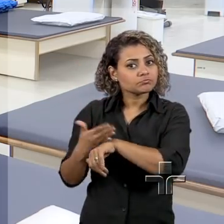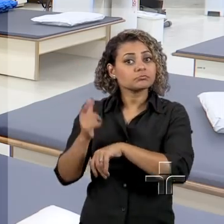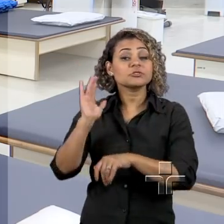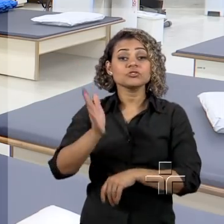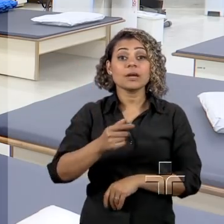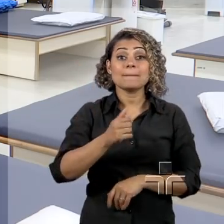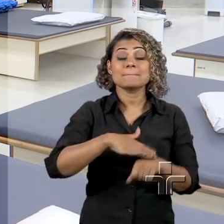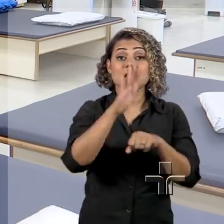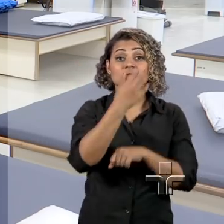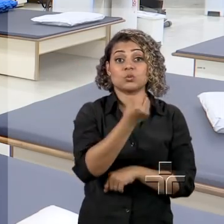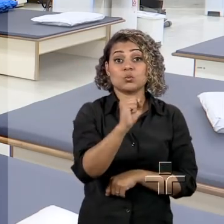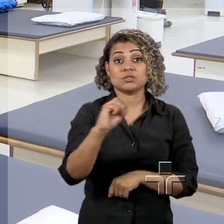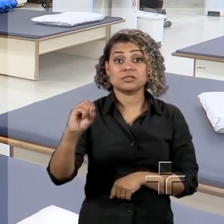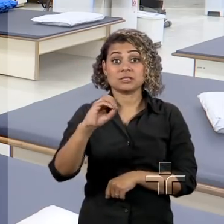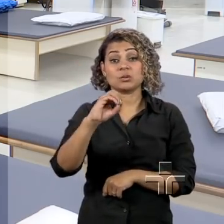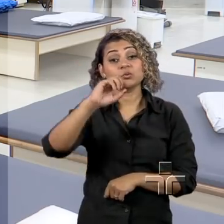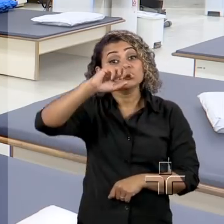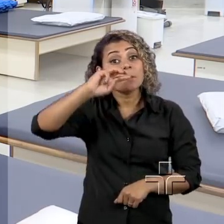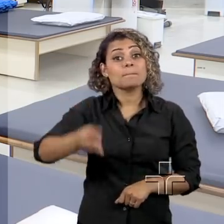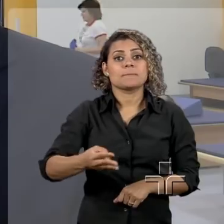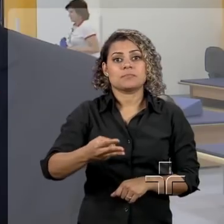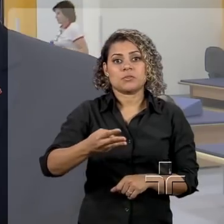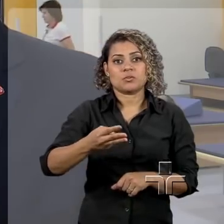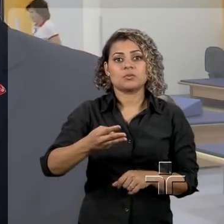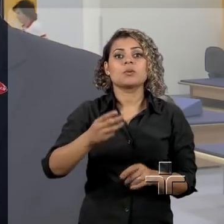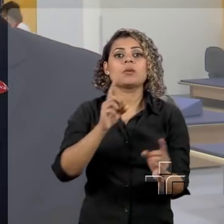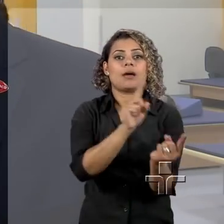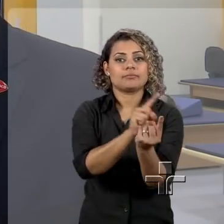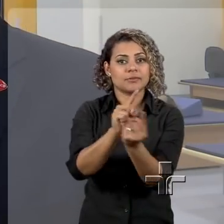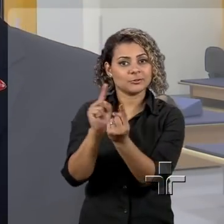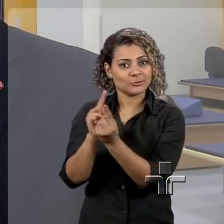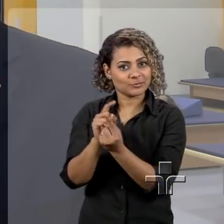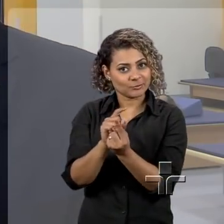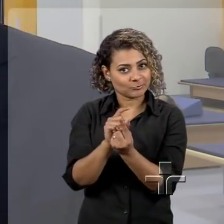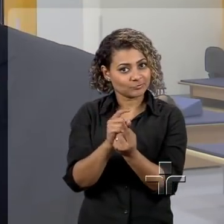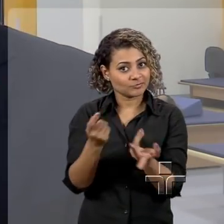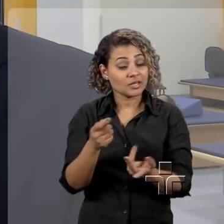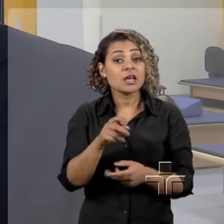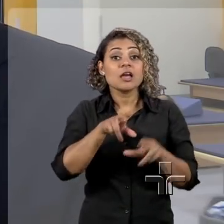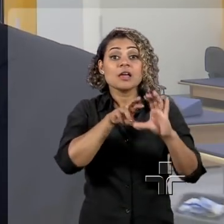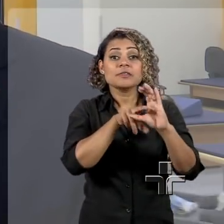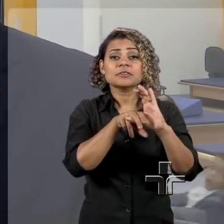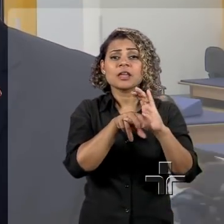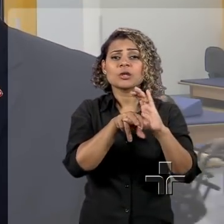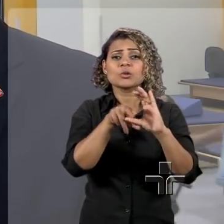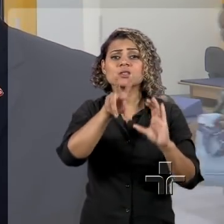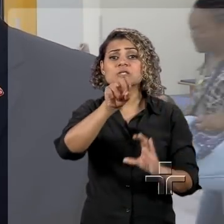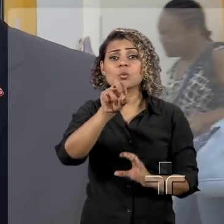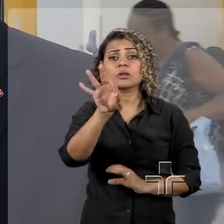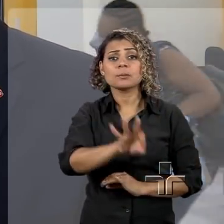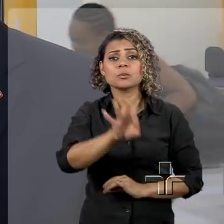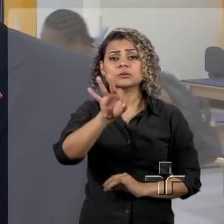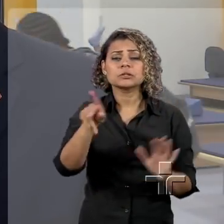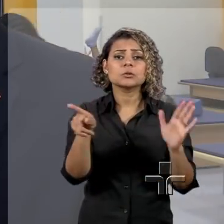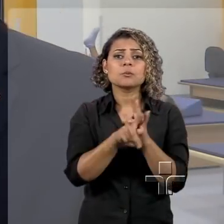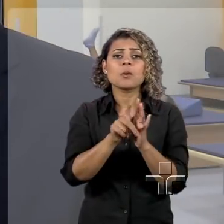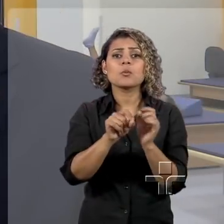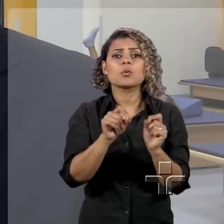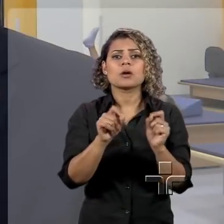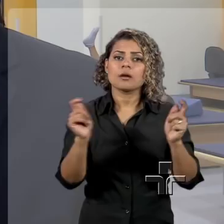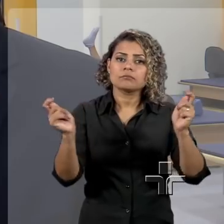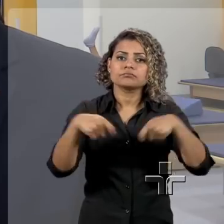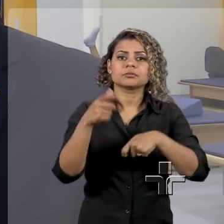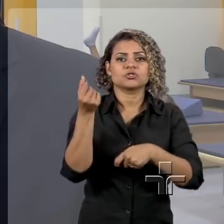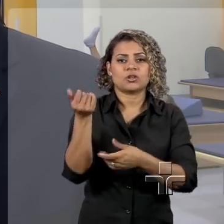de 830 mil atendimentos. O Teleton representa 50% das nossas necessidades de